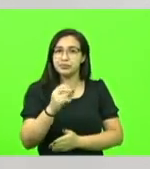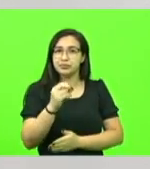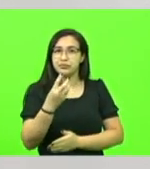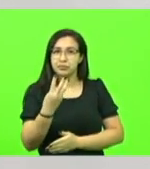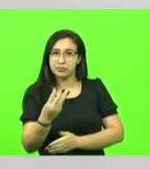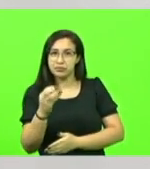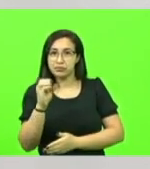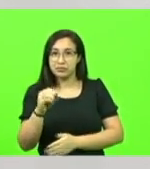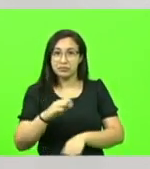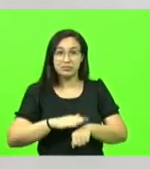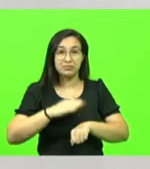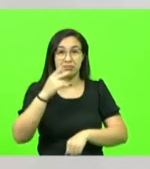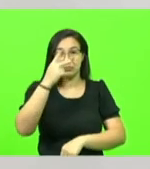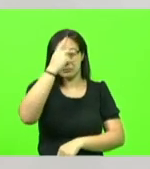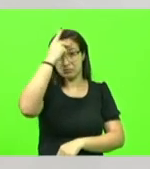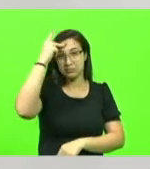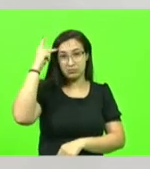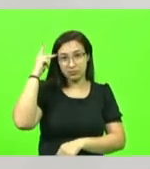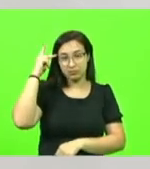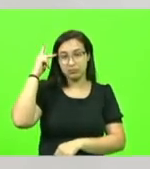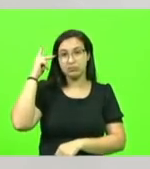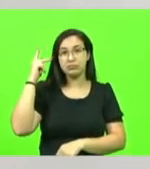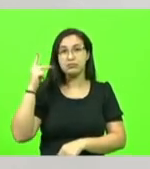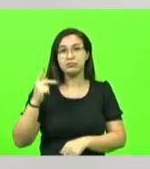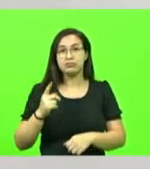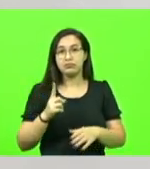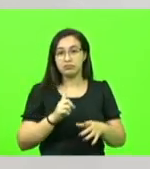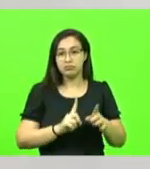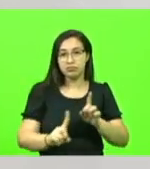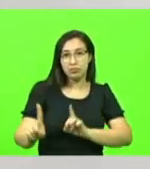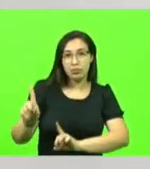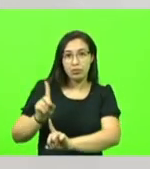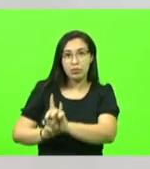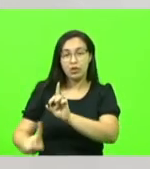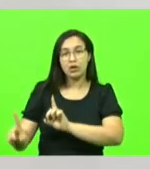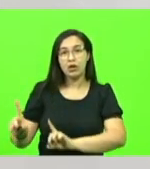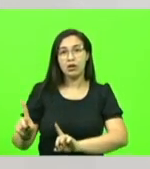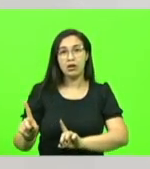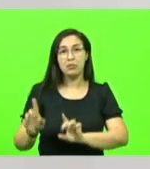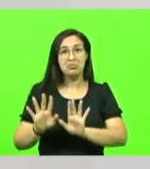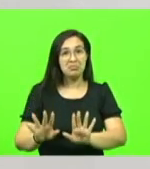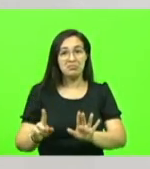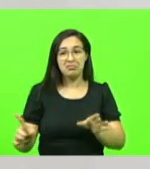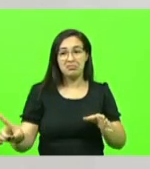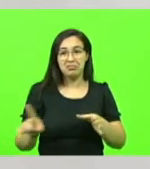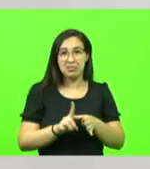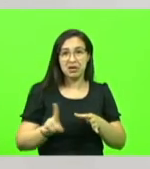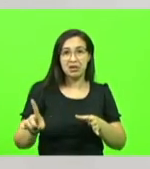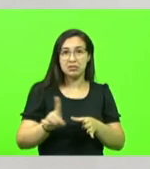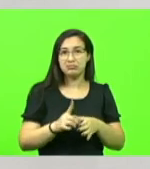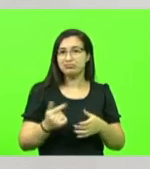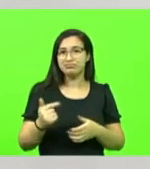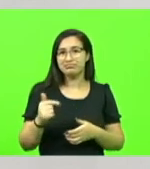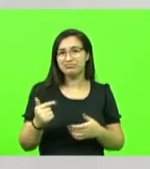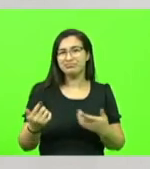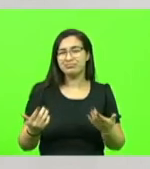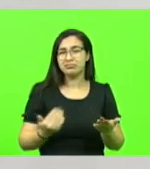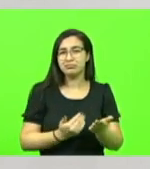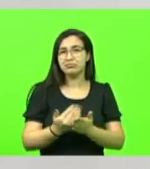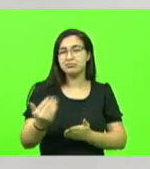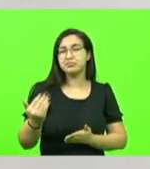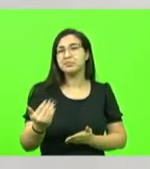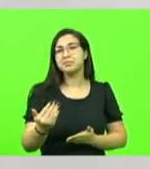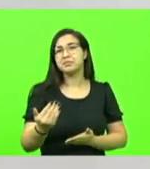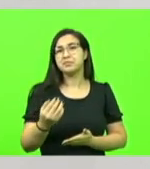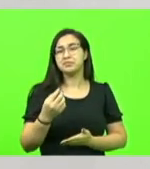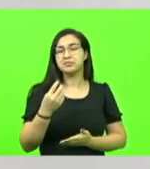mais pessoas saindo do que entrando. Segundo esse relatório da OCDE, nós vamos perder